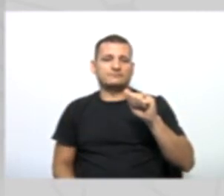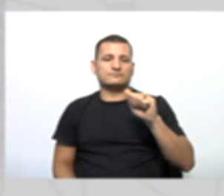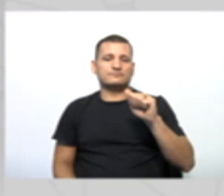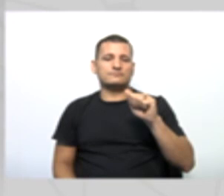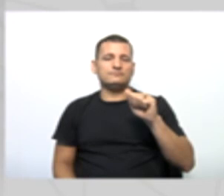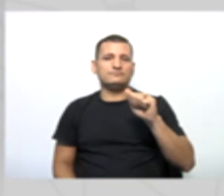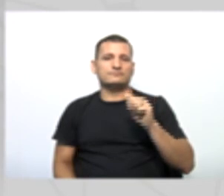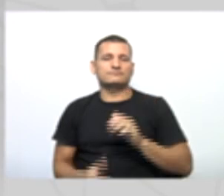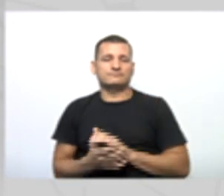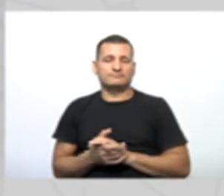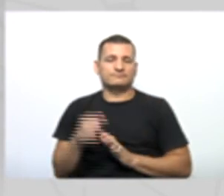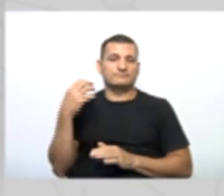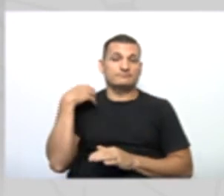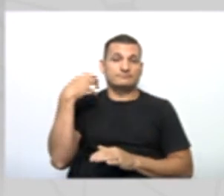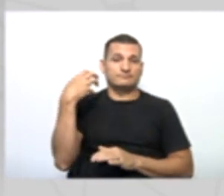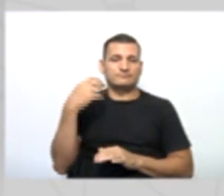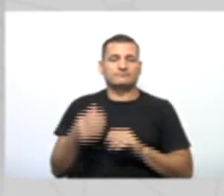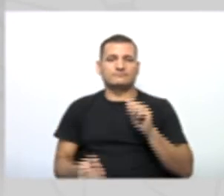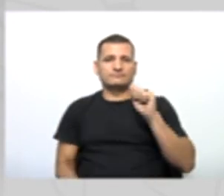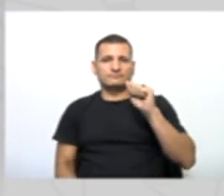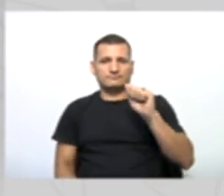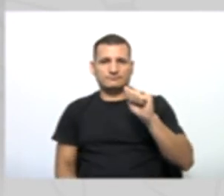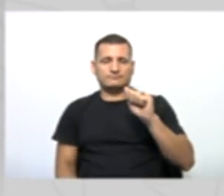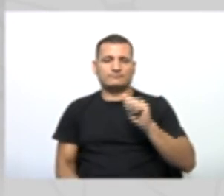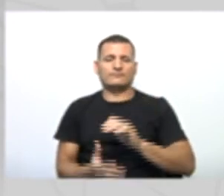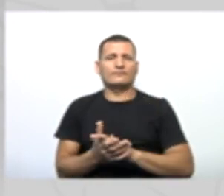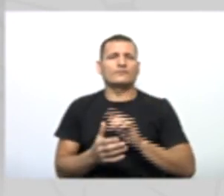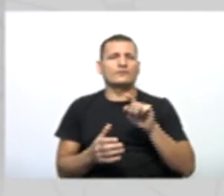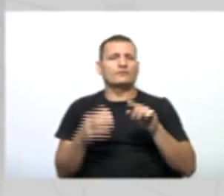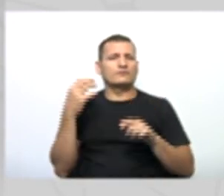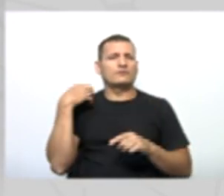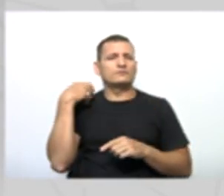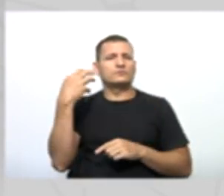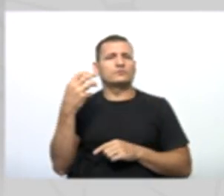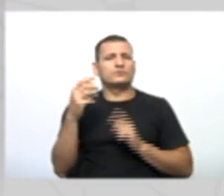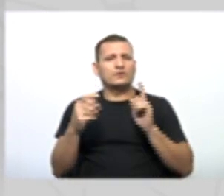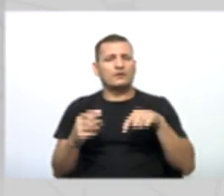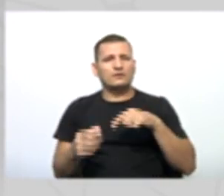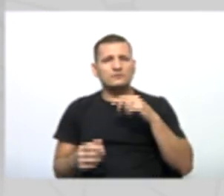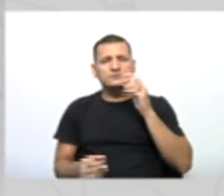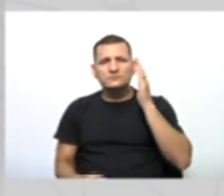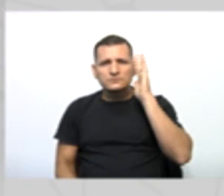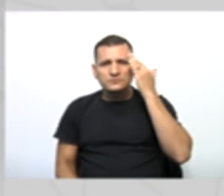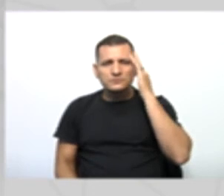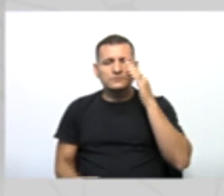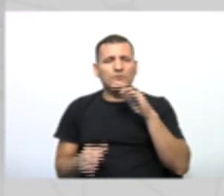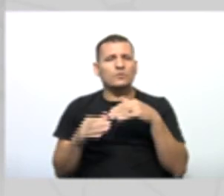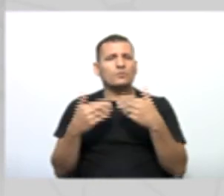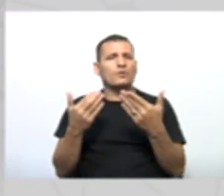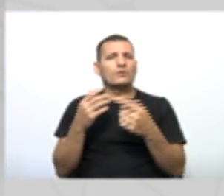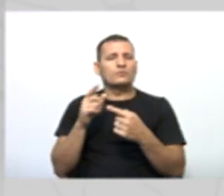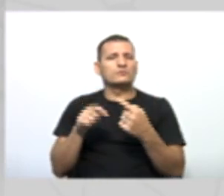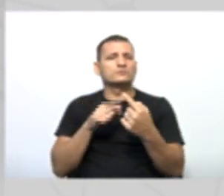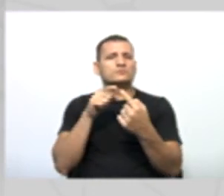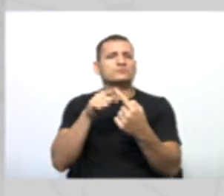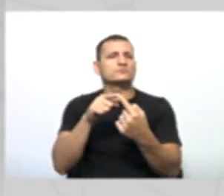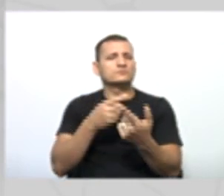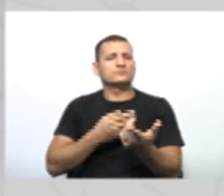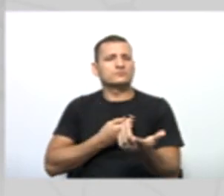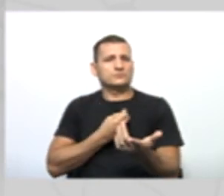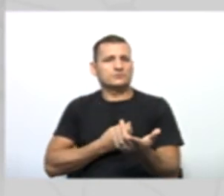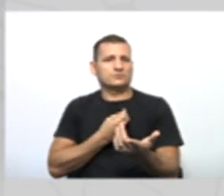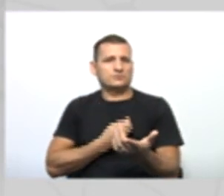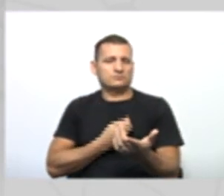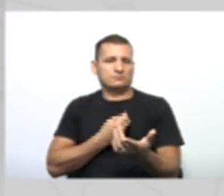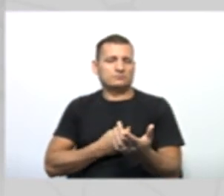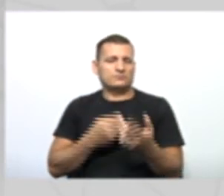A. Aristóteles, então, ele vai buscar entender qual é a finalidade do homem. E aí vai entender que a finalidade